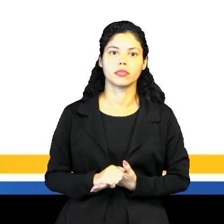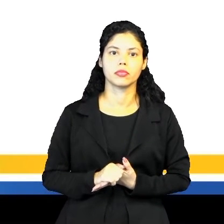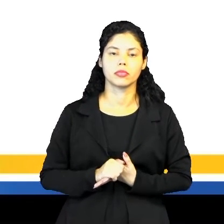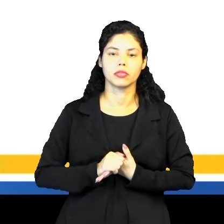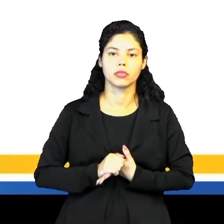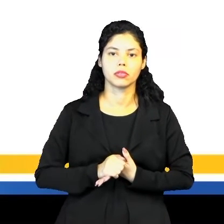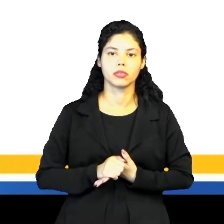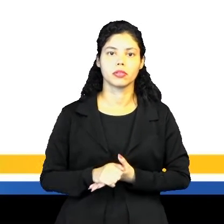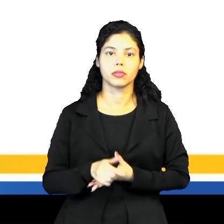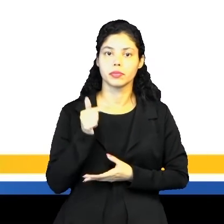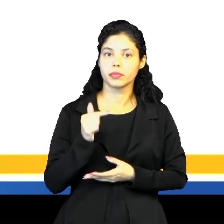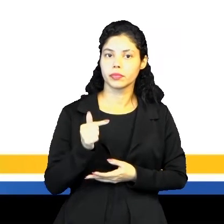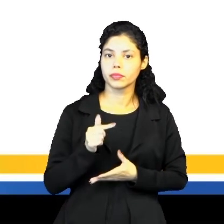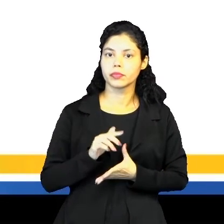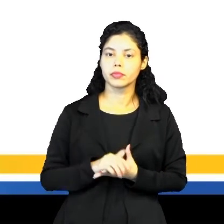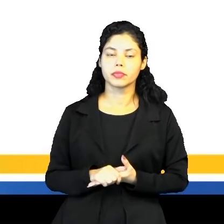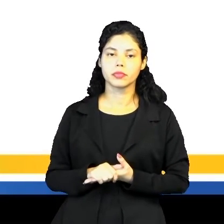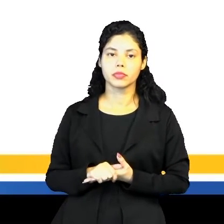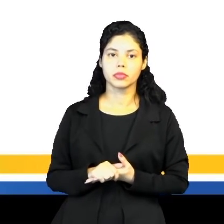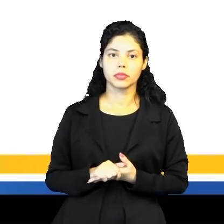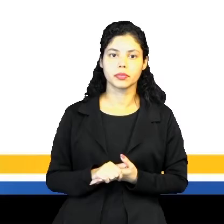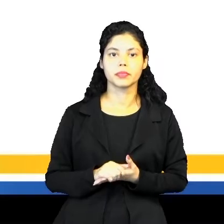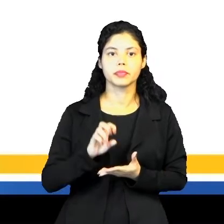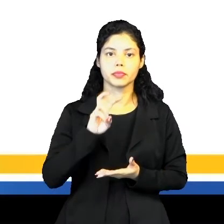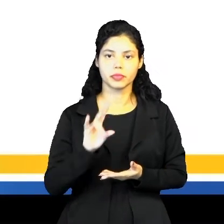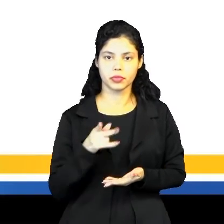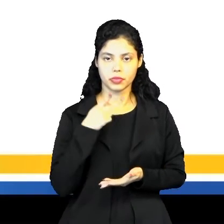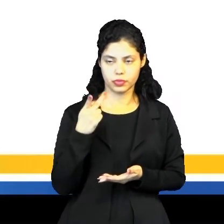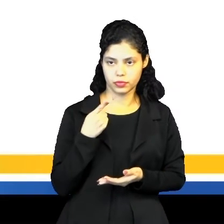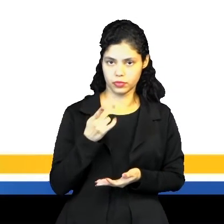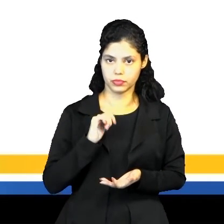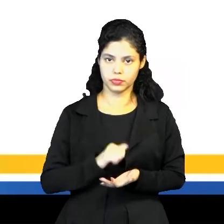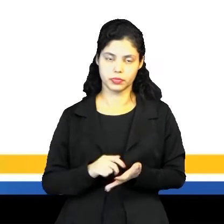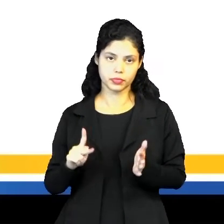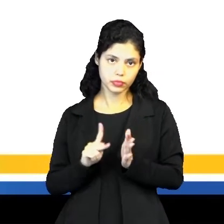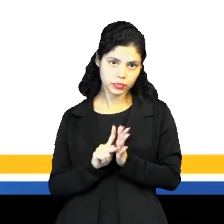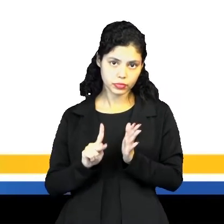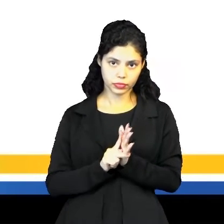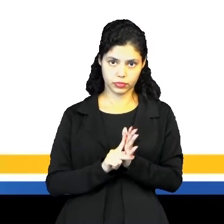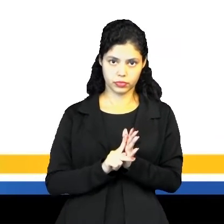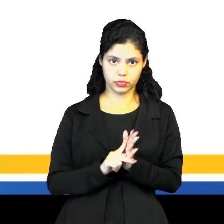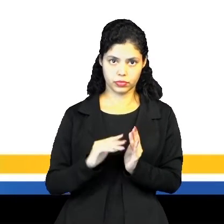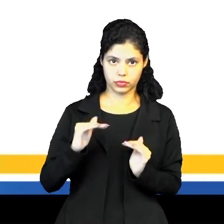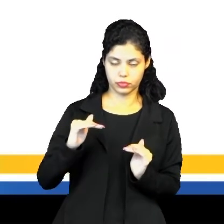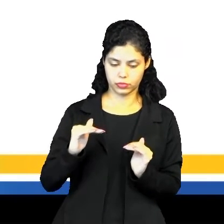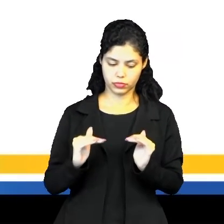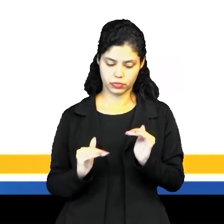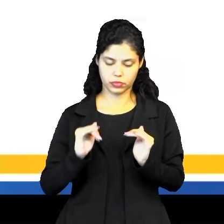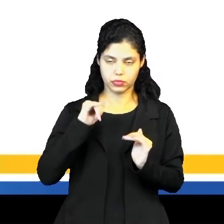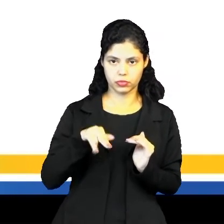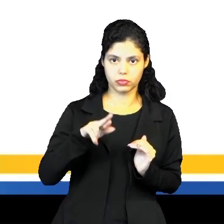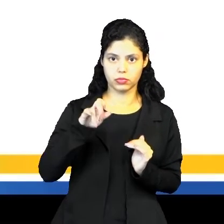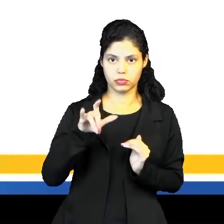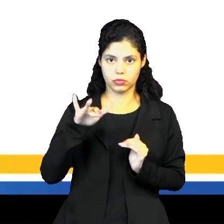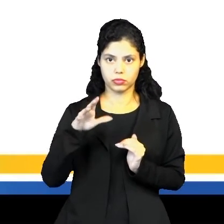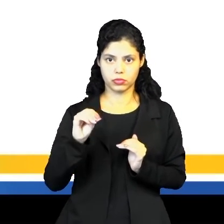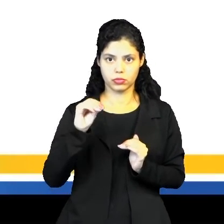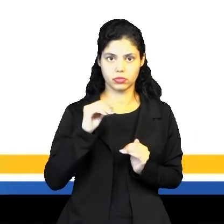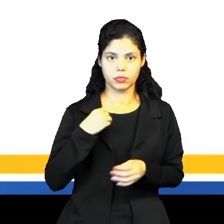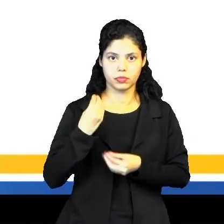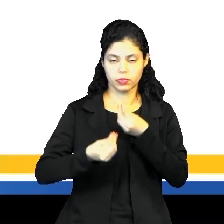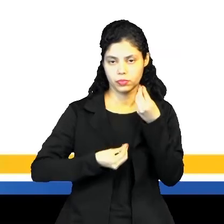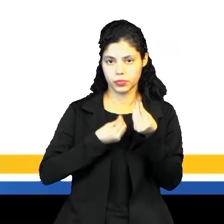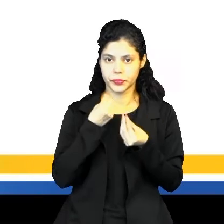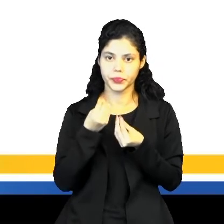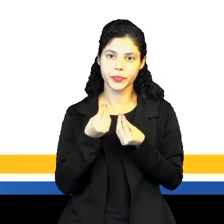No poema 7, né, ele vai falando aí justamente o inclinado, né? Inclinado